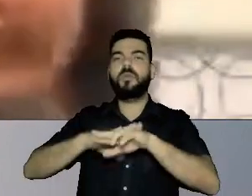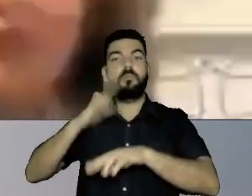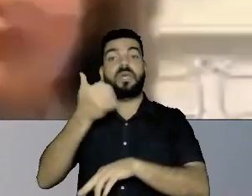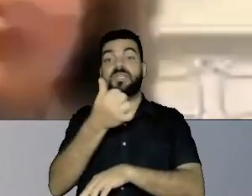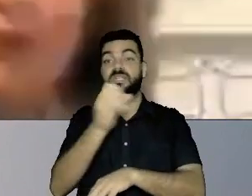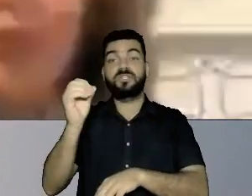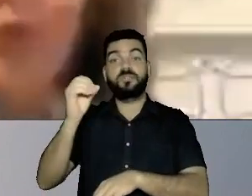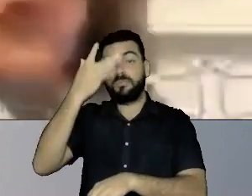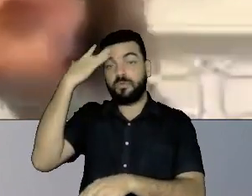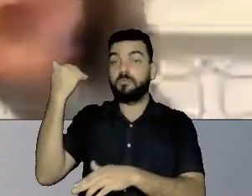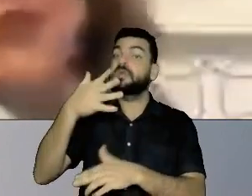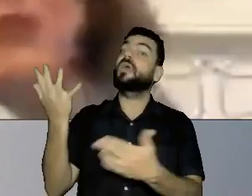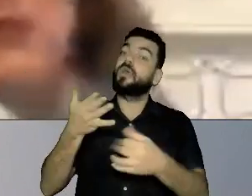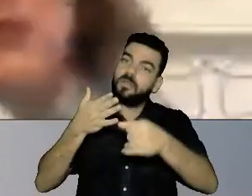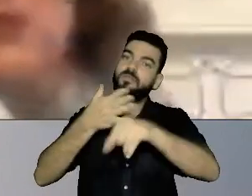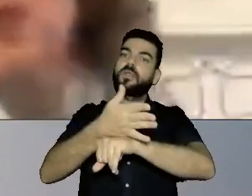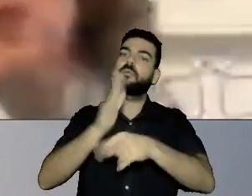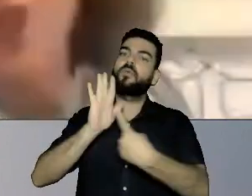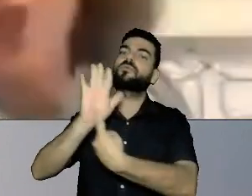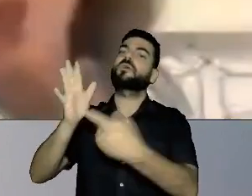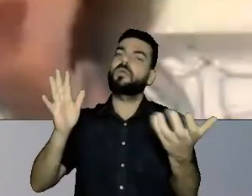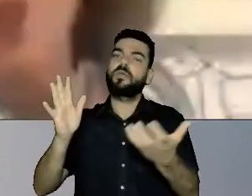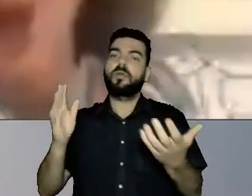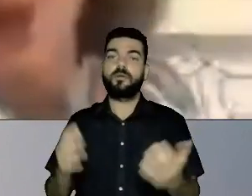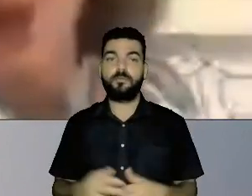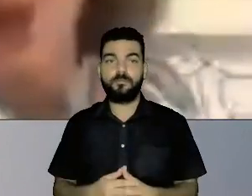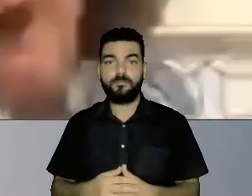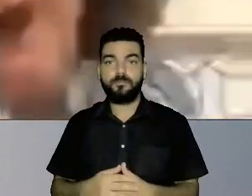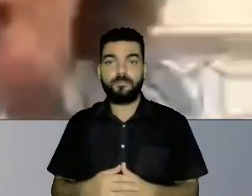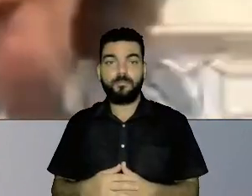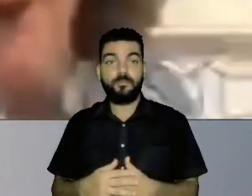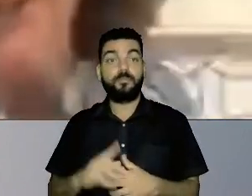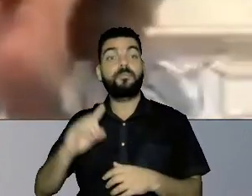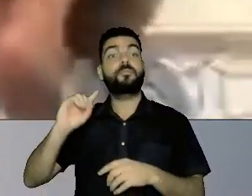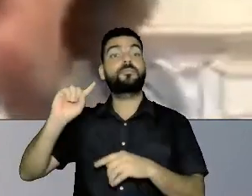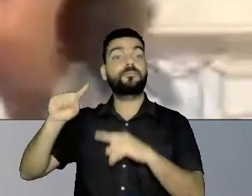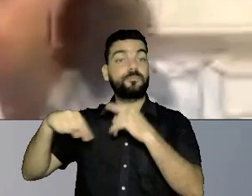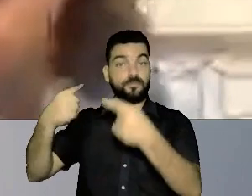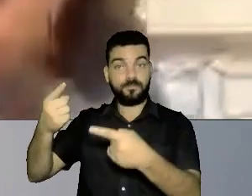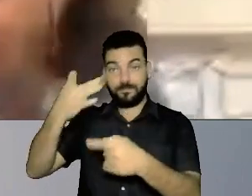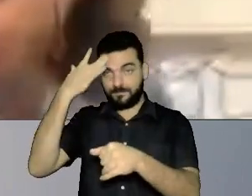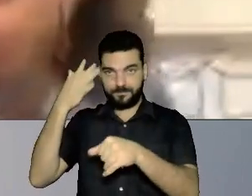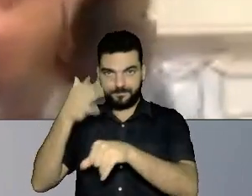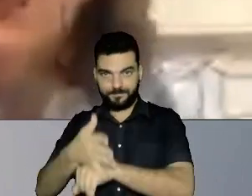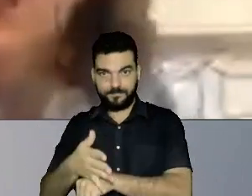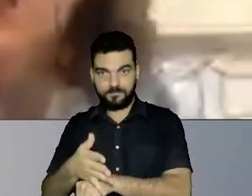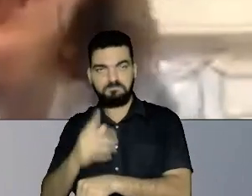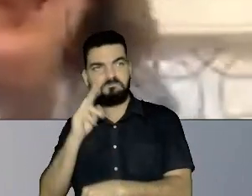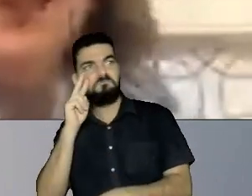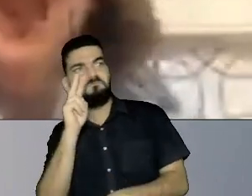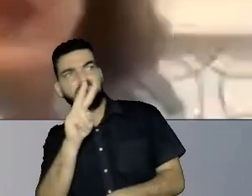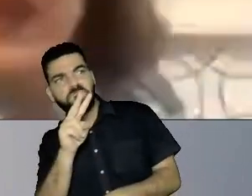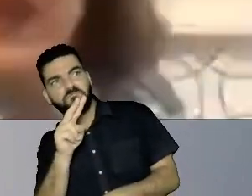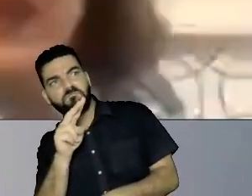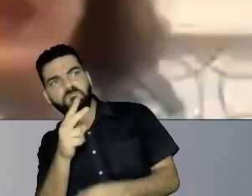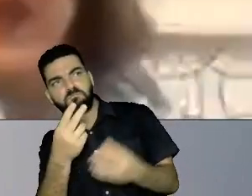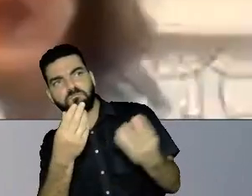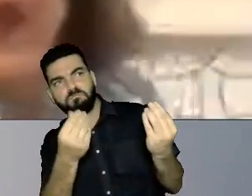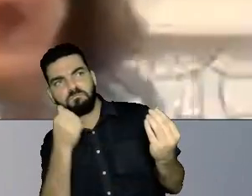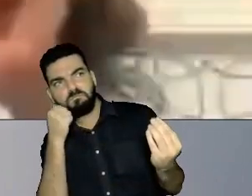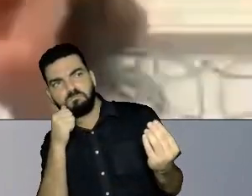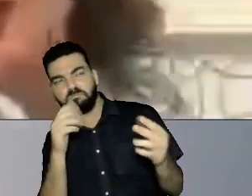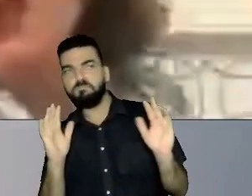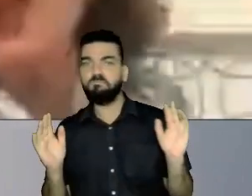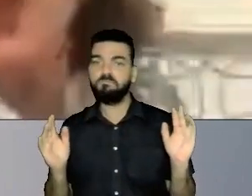aqui que queremos expor. E aí os participantes dizem, olha, a questão